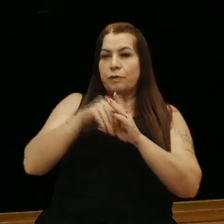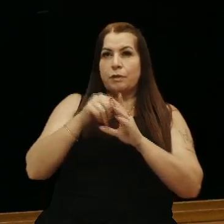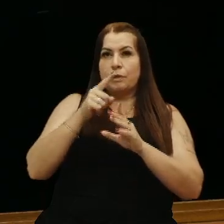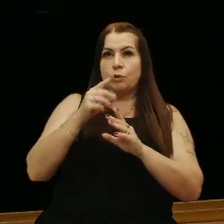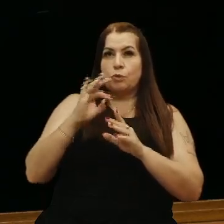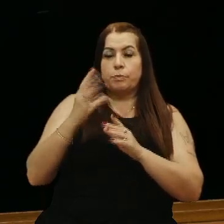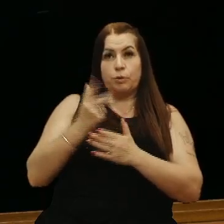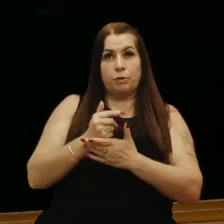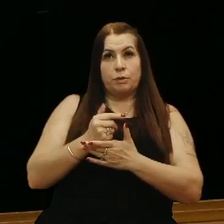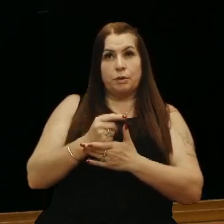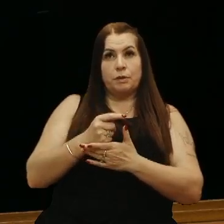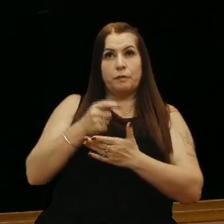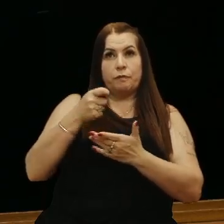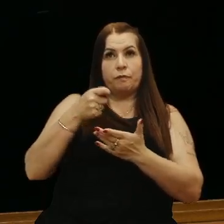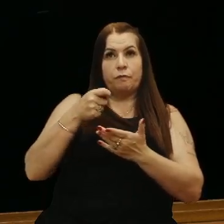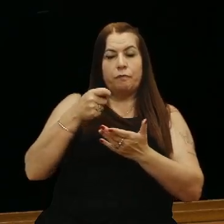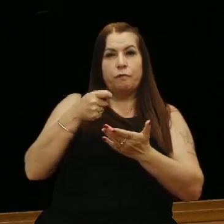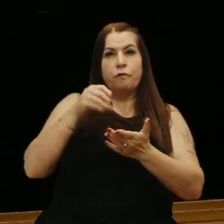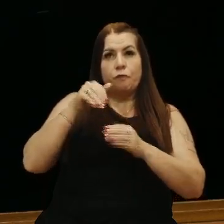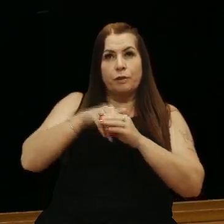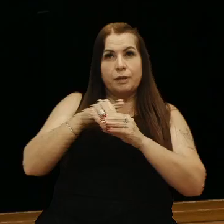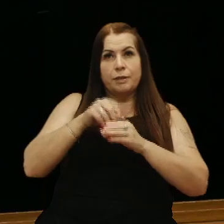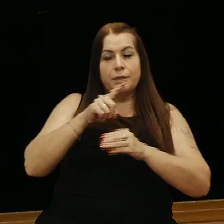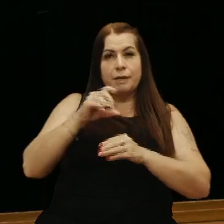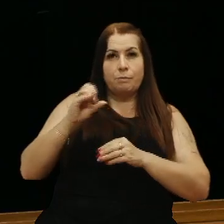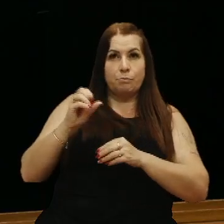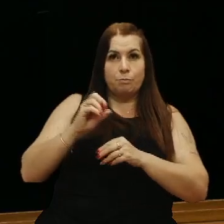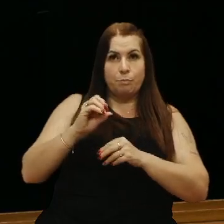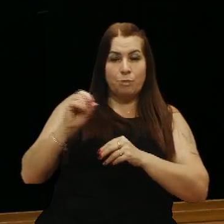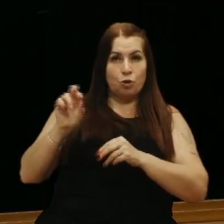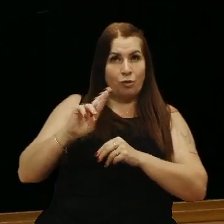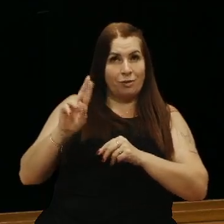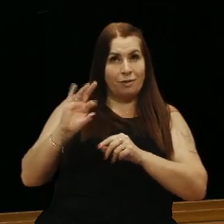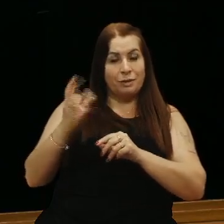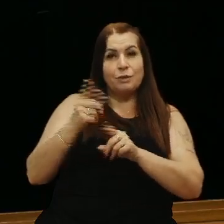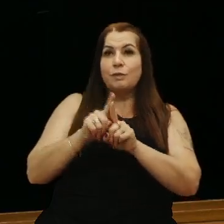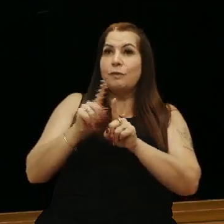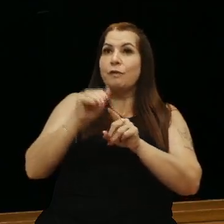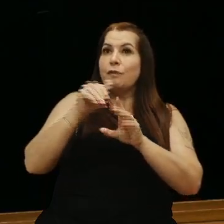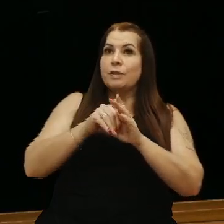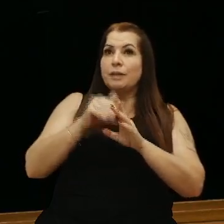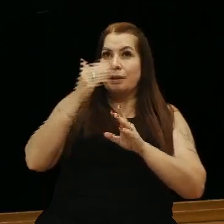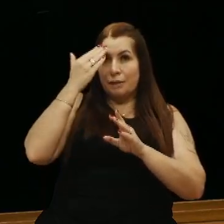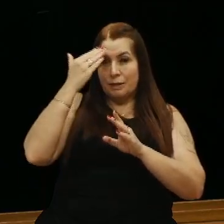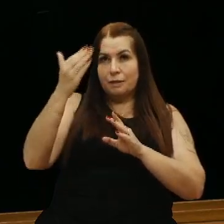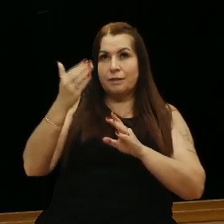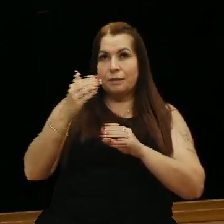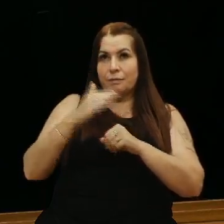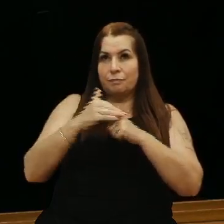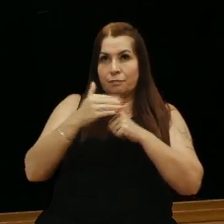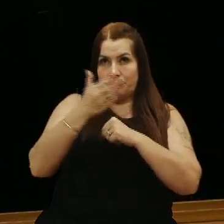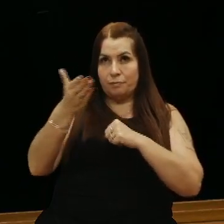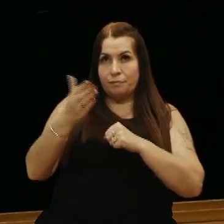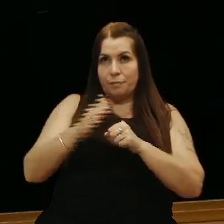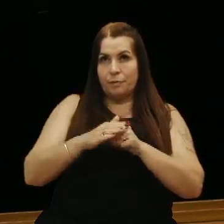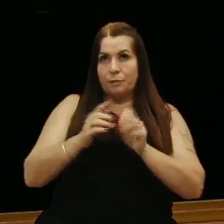milhões. Tem interesse em votar 100 milhões, mas nessa oportunidade, como nós temos divergência no cálculo, não vamos votar não, mas agradeço a gentileza